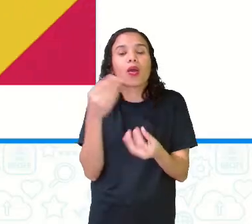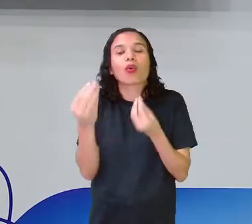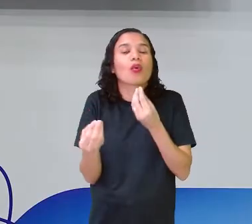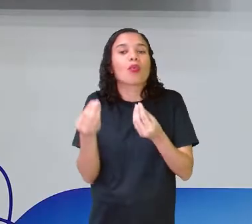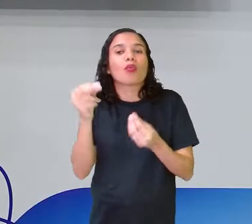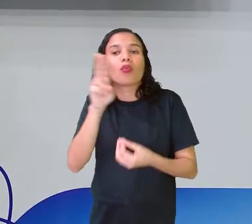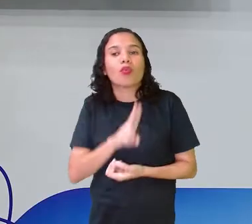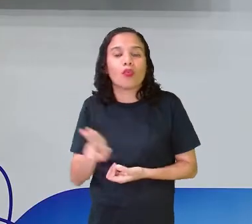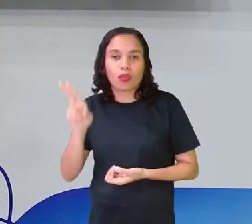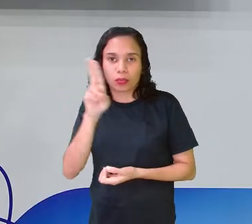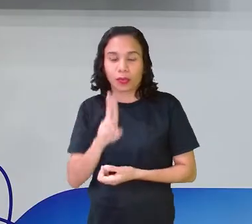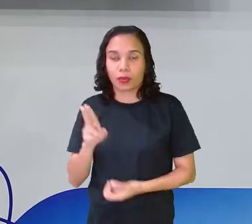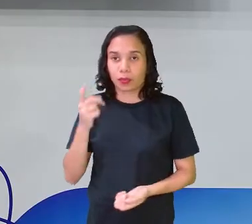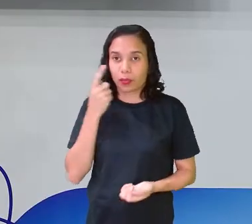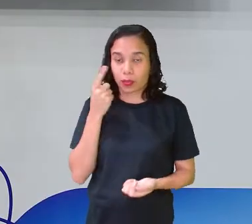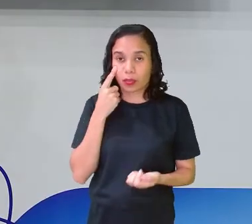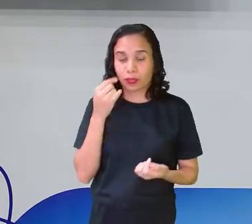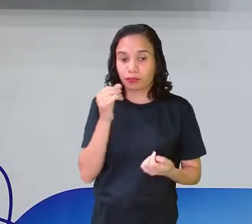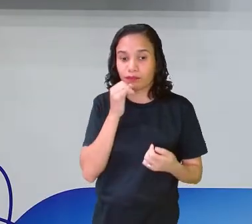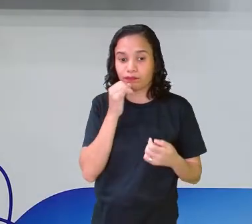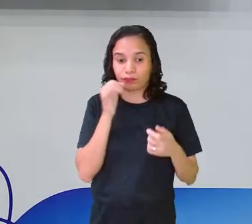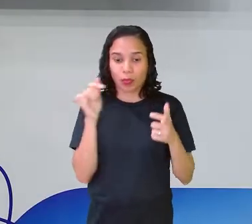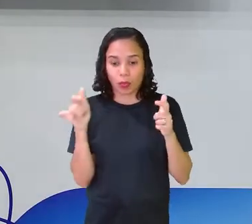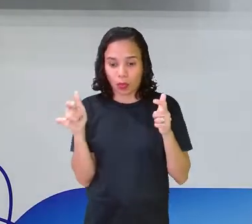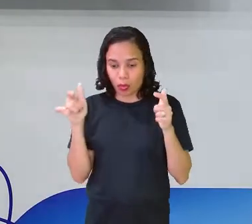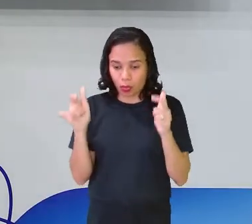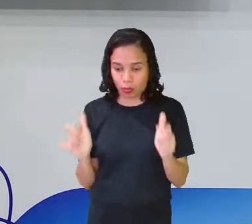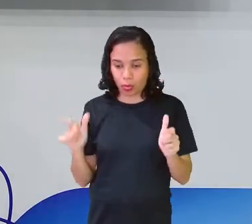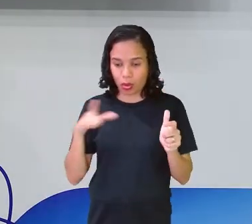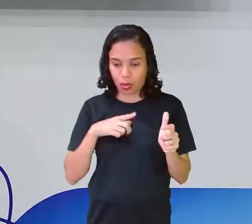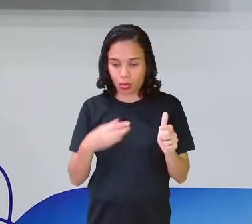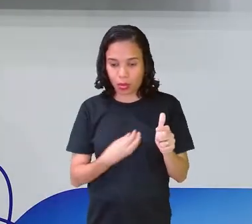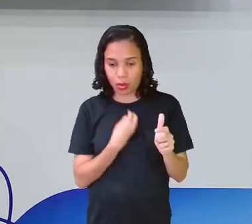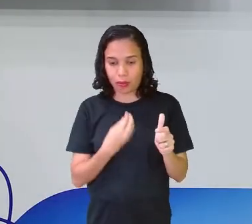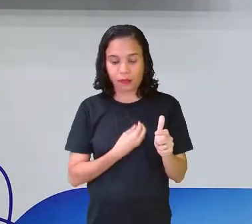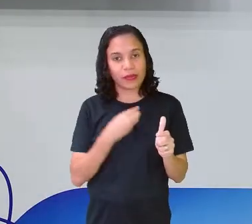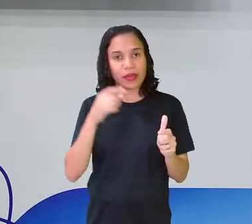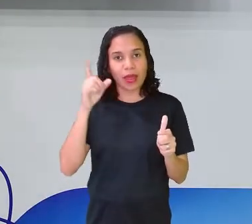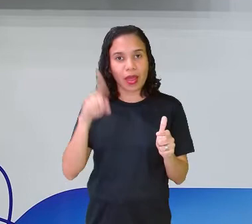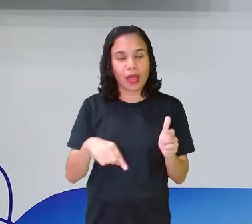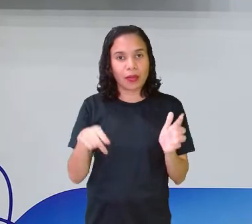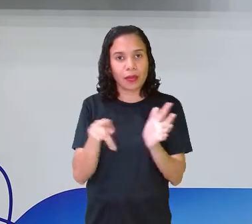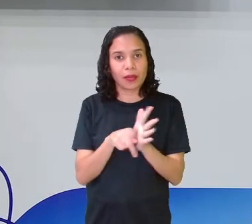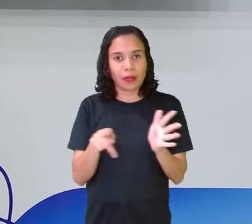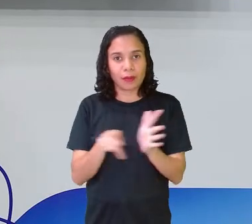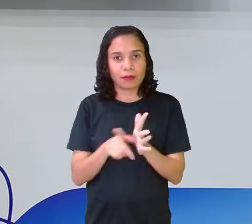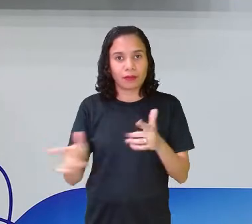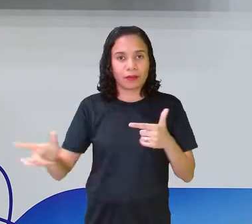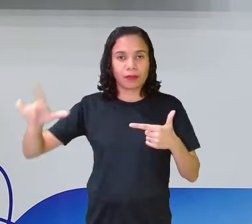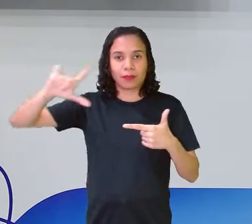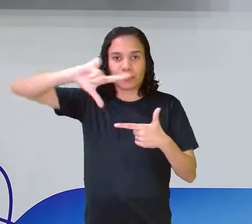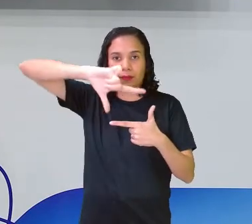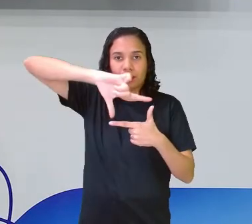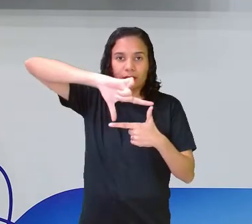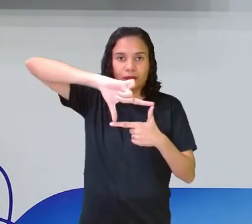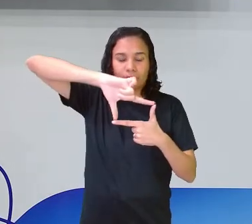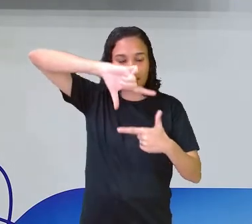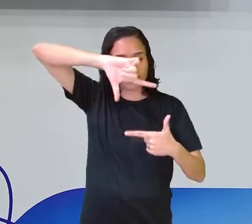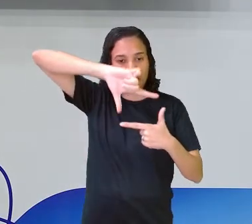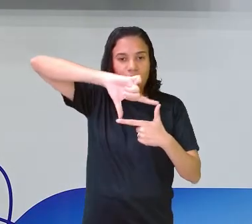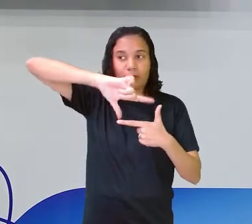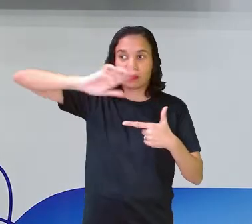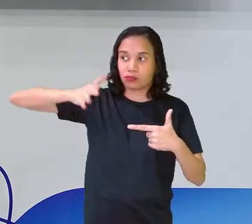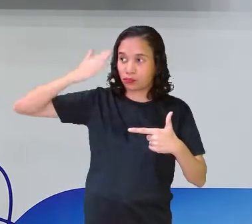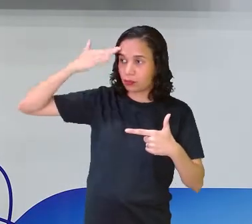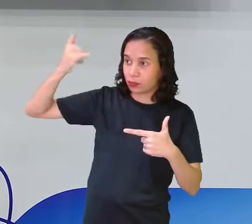forma. O estúdio onde eu estou, ele tem um formato retangular. Eu já fiz a medida